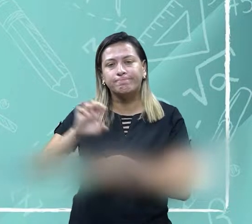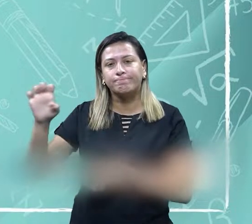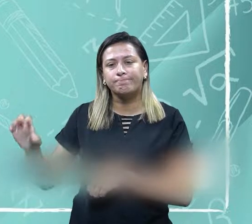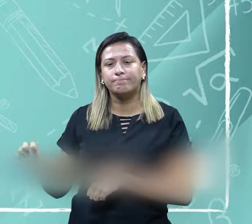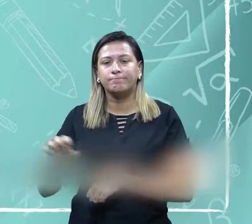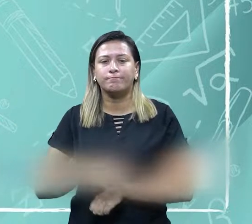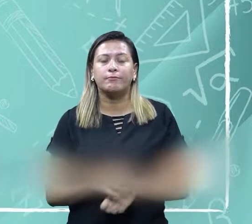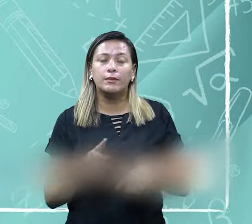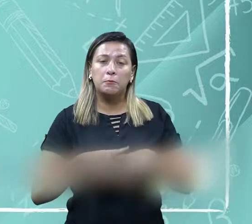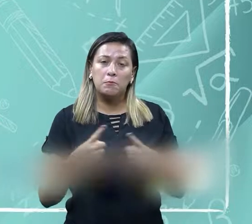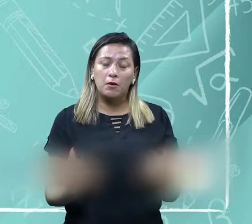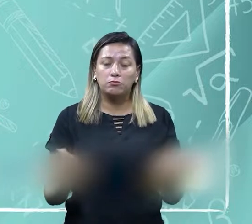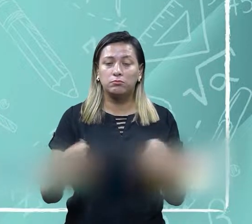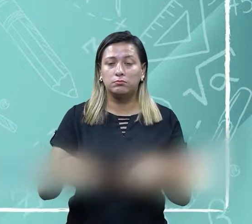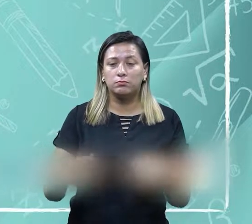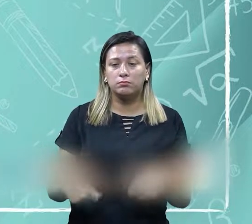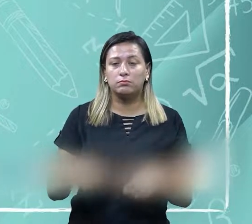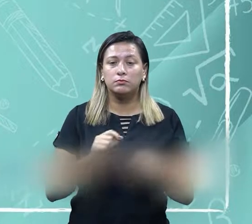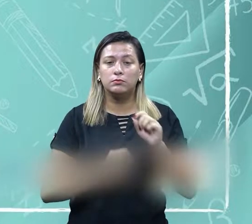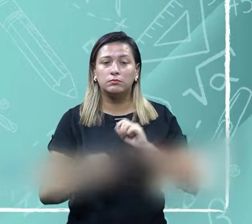não necessariamente,